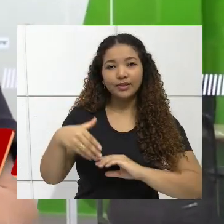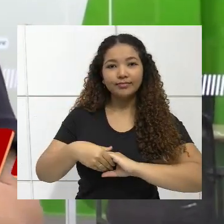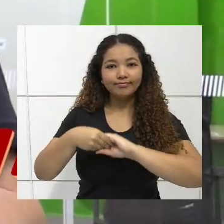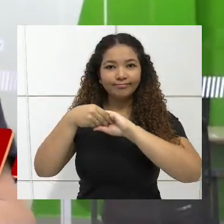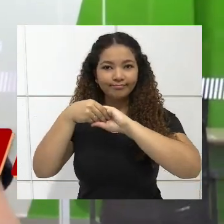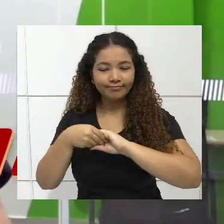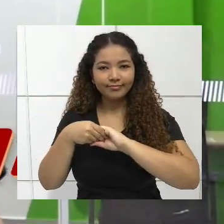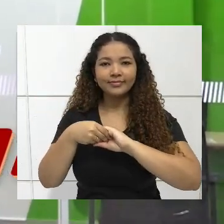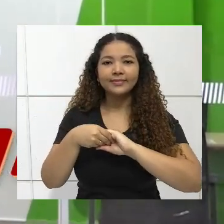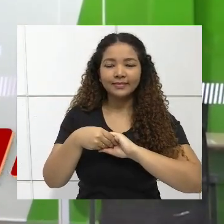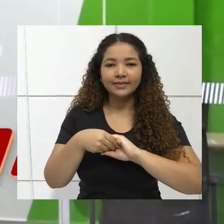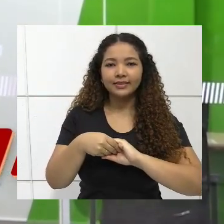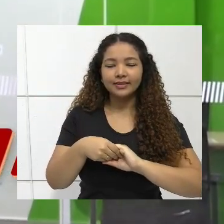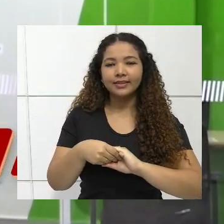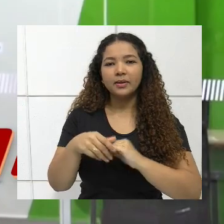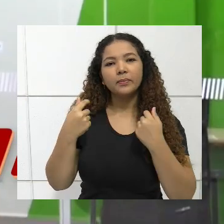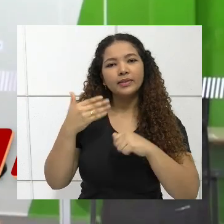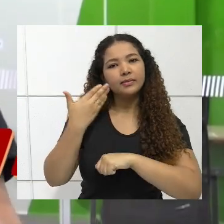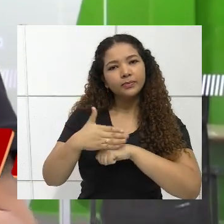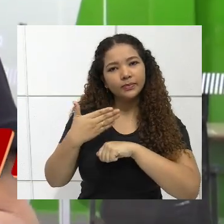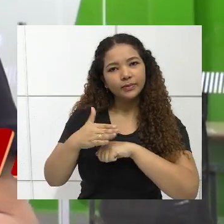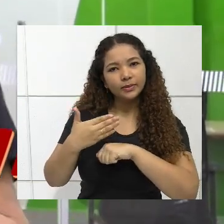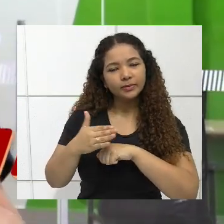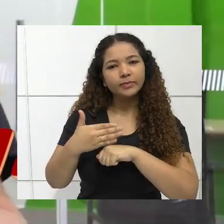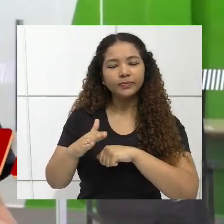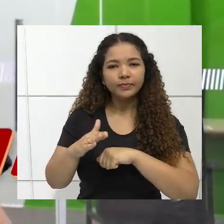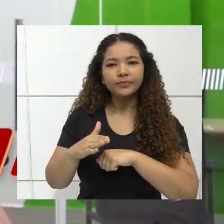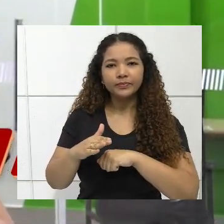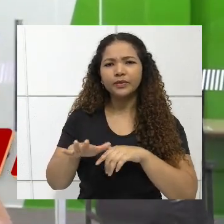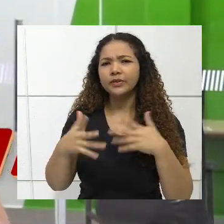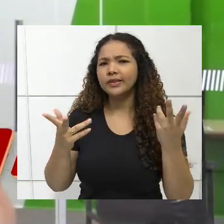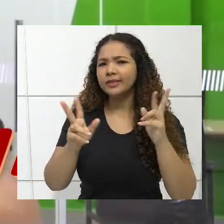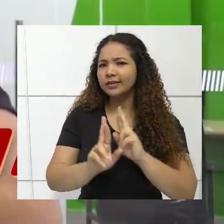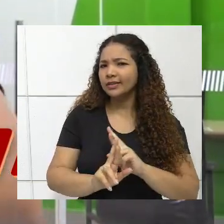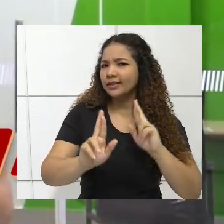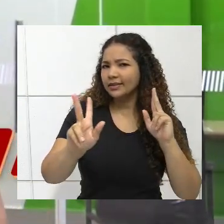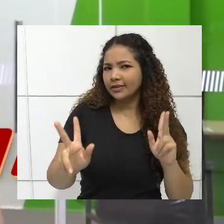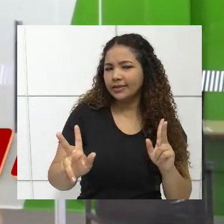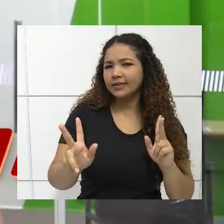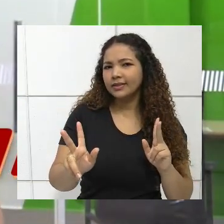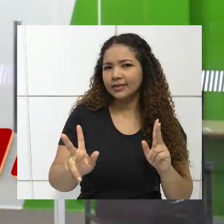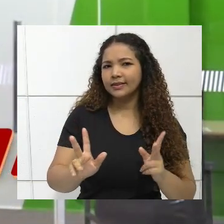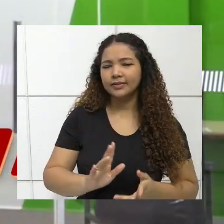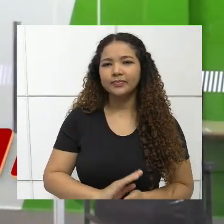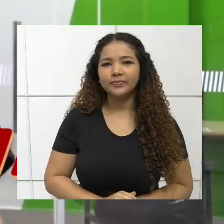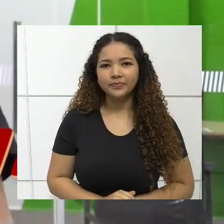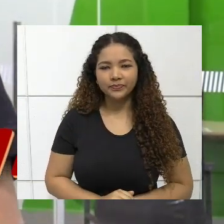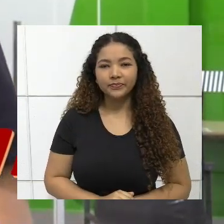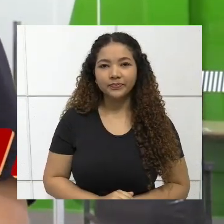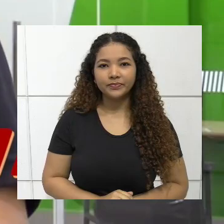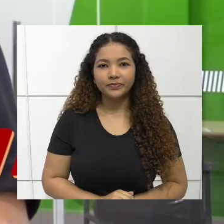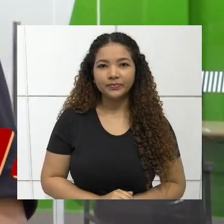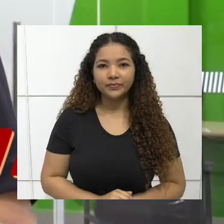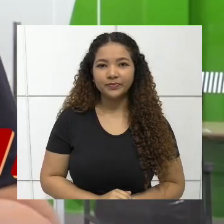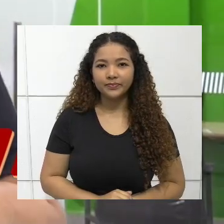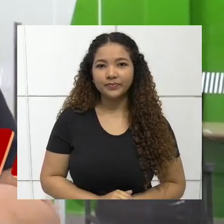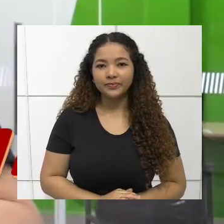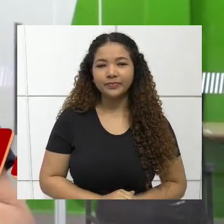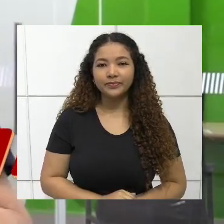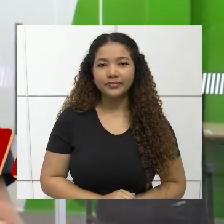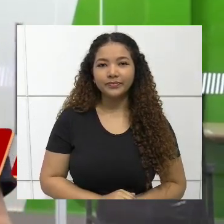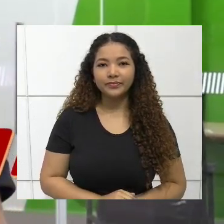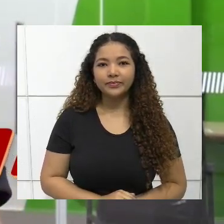e participando de uma cota capital. Qual é a diferença? Numa instituição financeira, você é um cliente. Aqui não, você